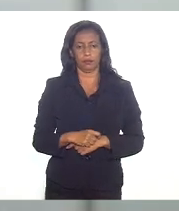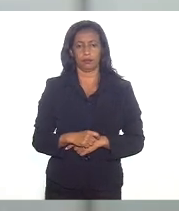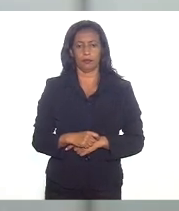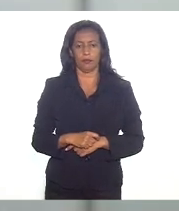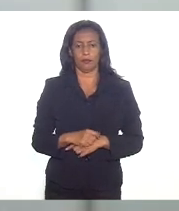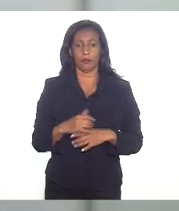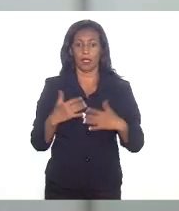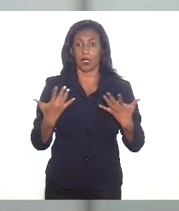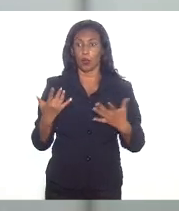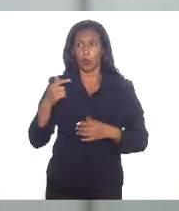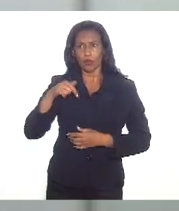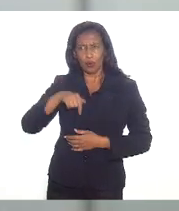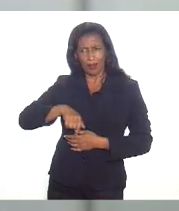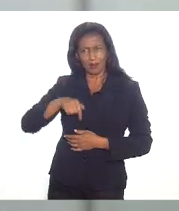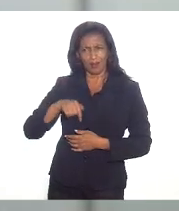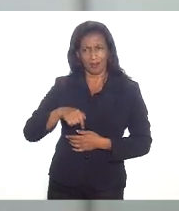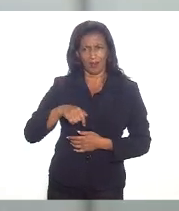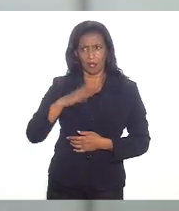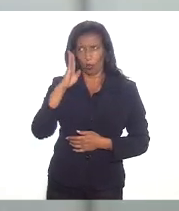Enquanto aqui,